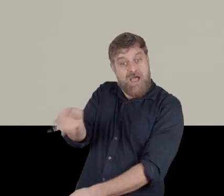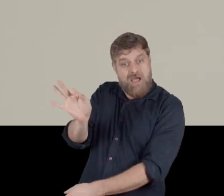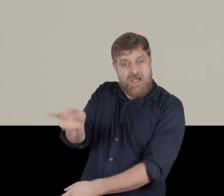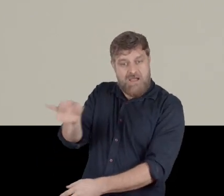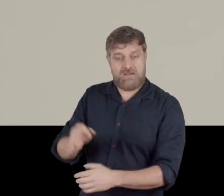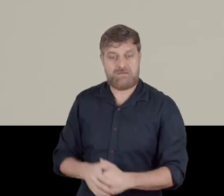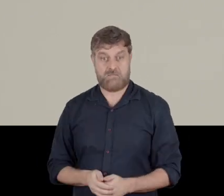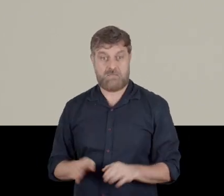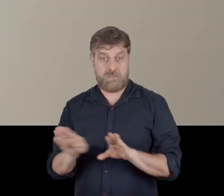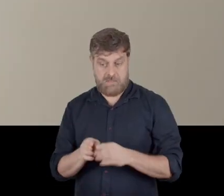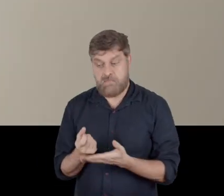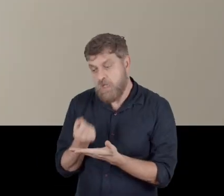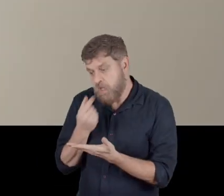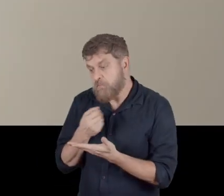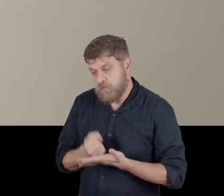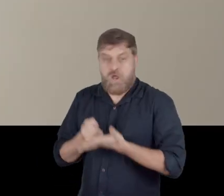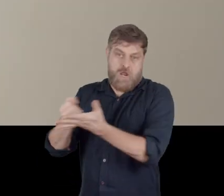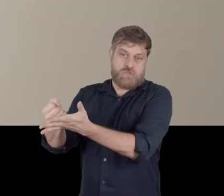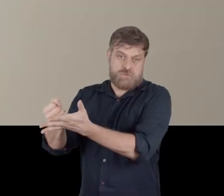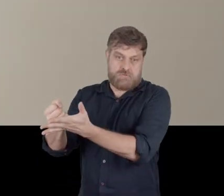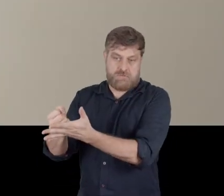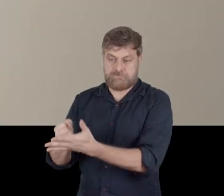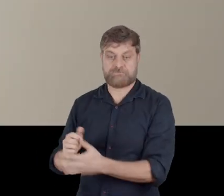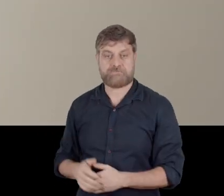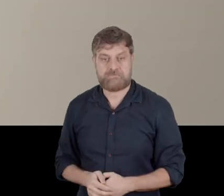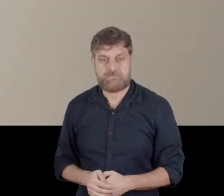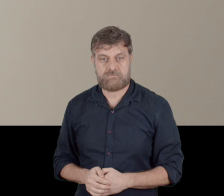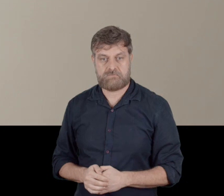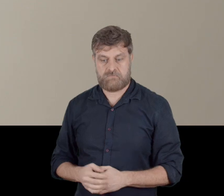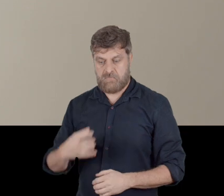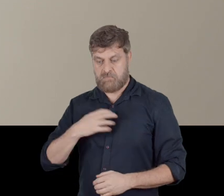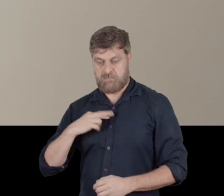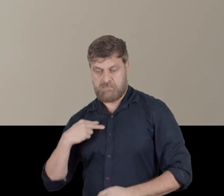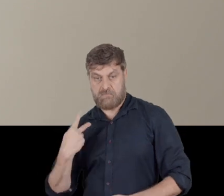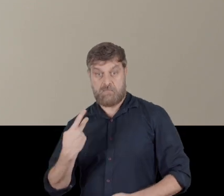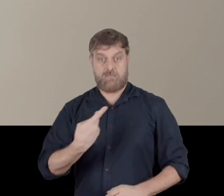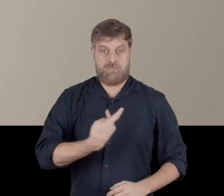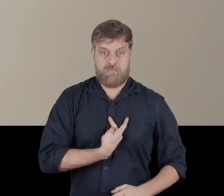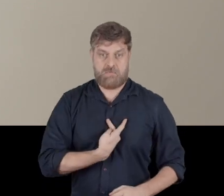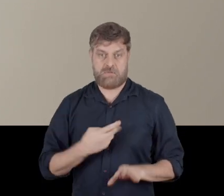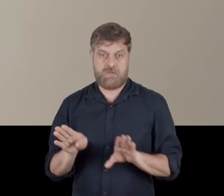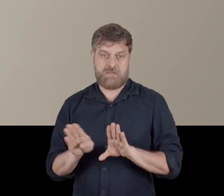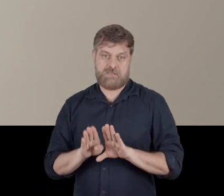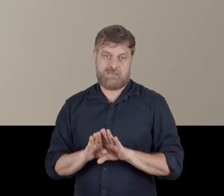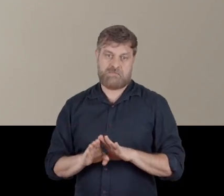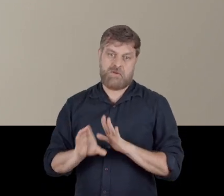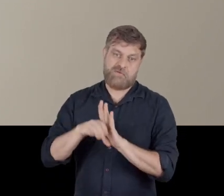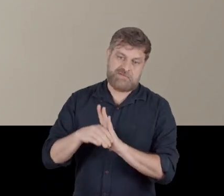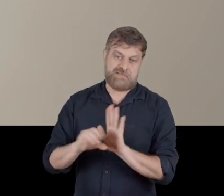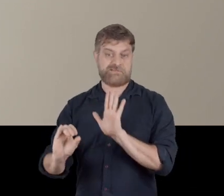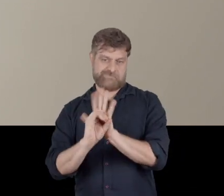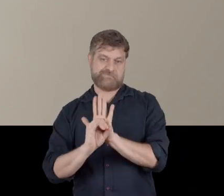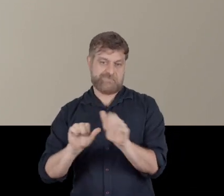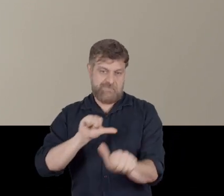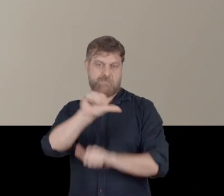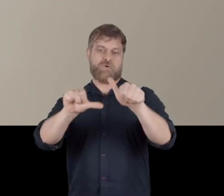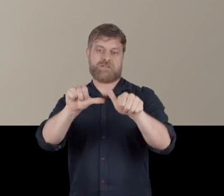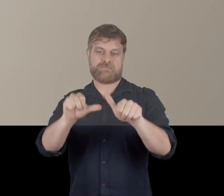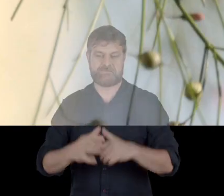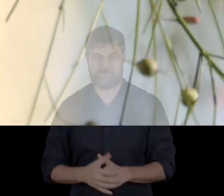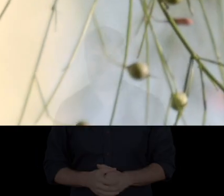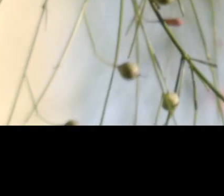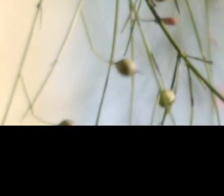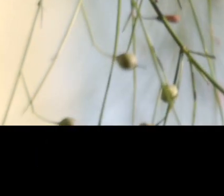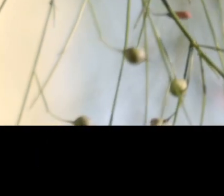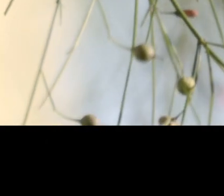é doença. E algumas medicações ajudam nesses processos e mudam a pessoa, inclusive essa noção de